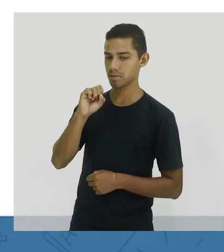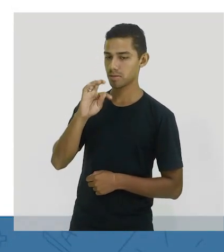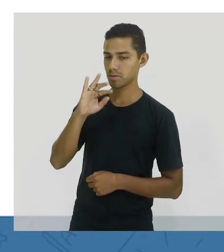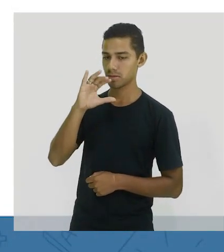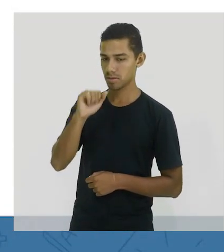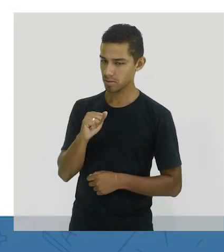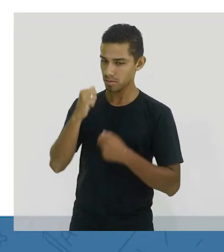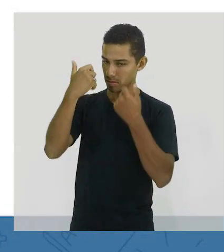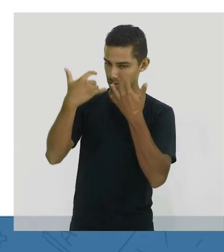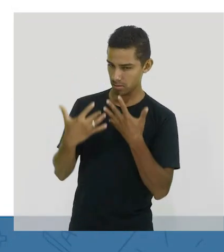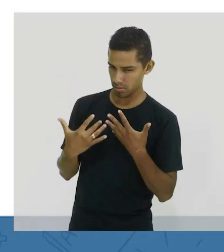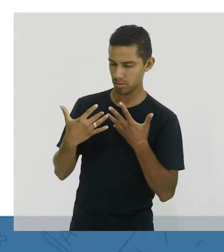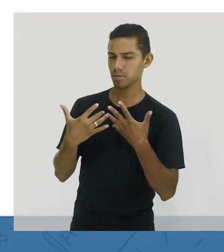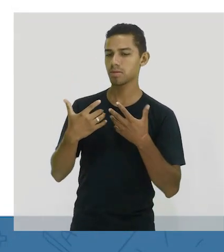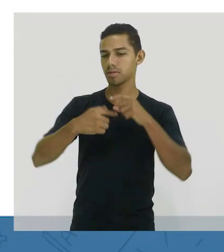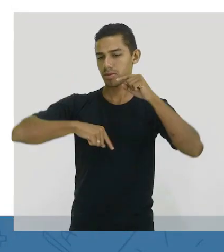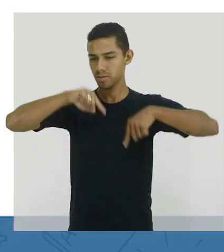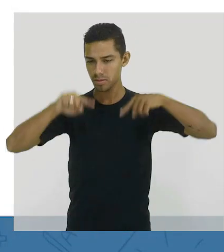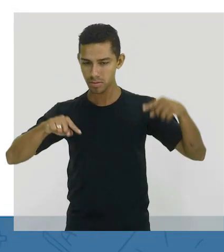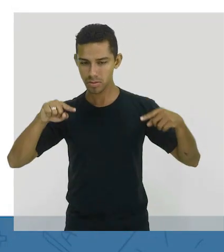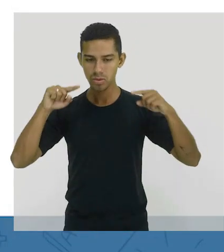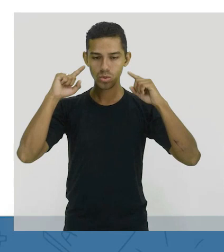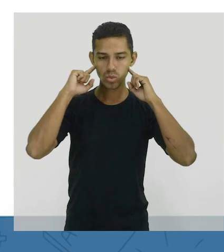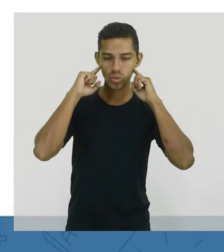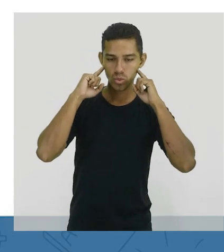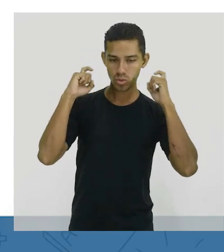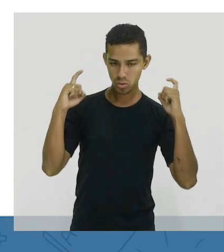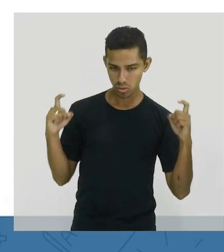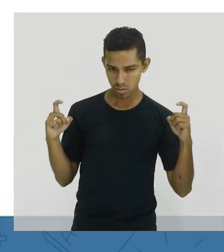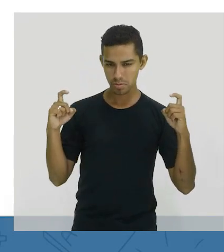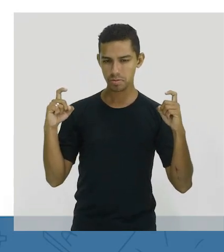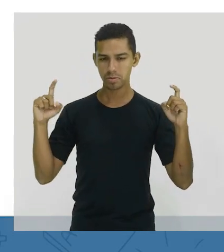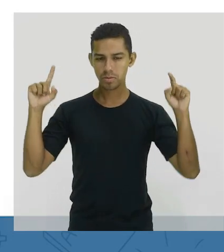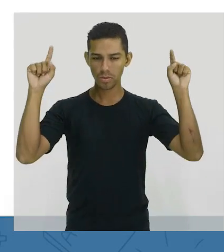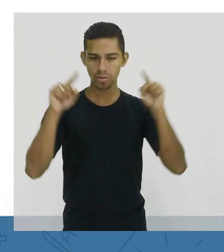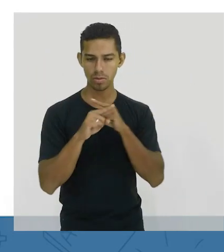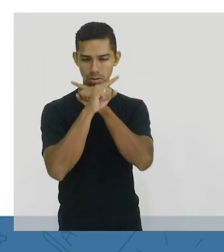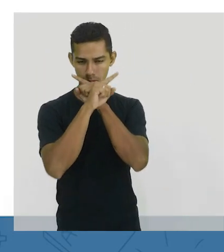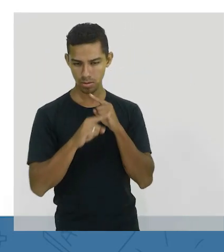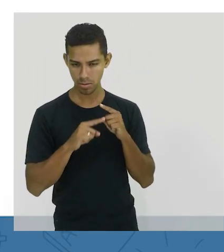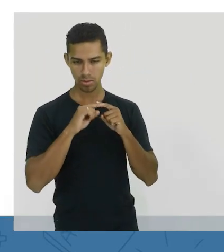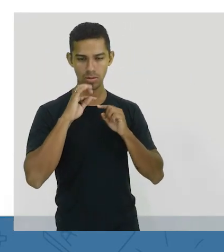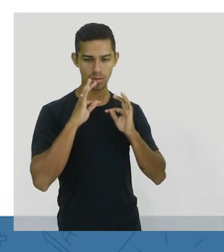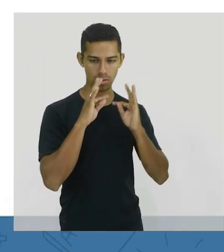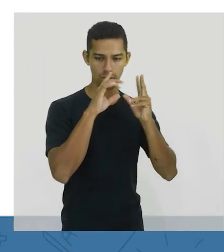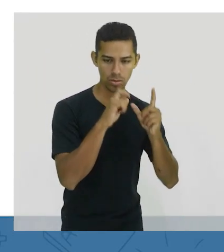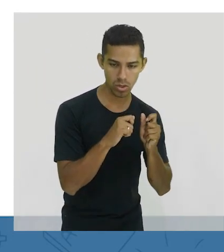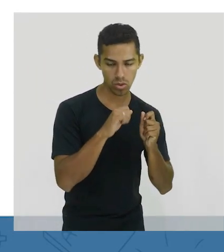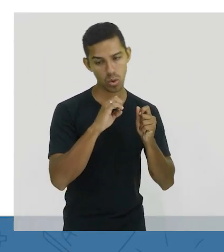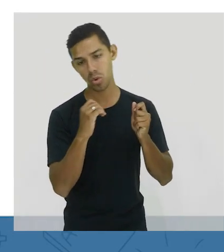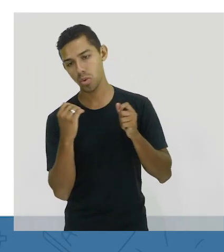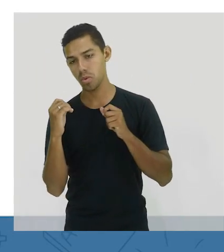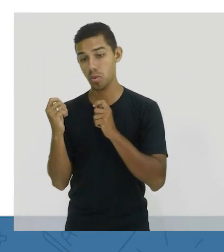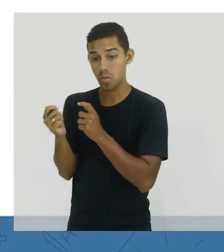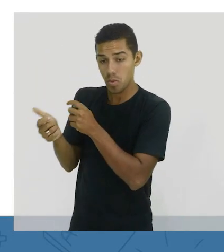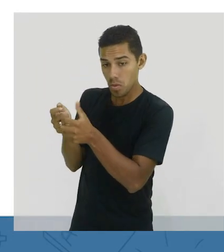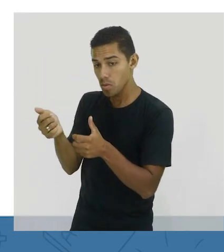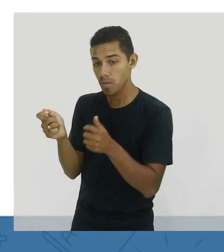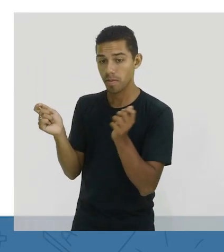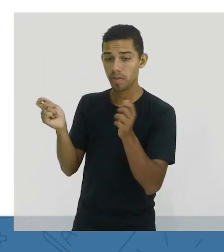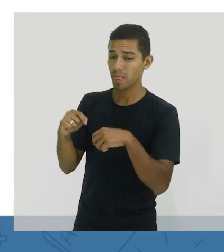caráter ondulatório do som para eliminação total ou parcial de ruídos